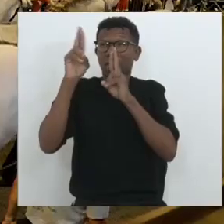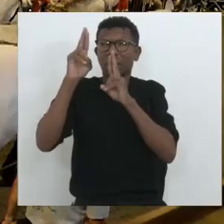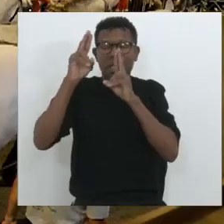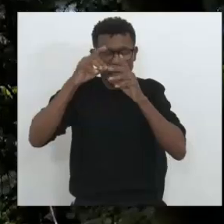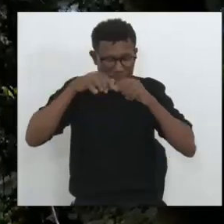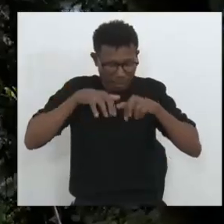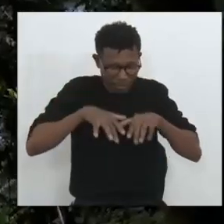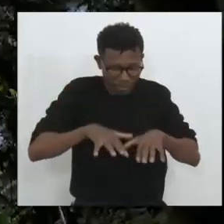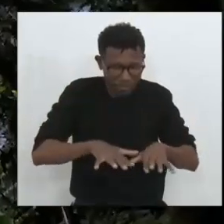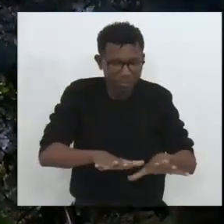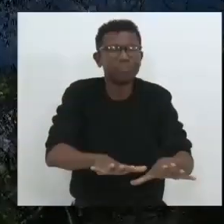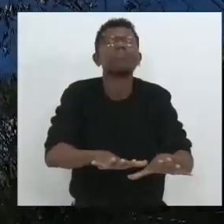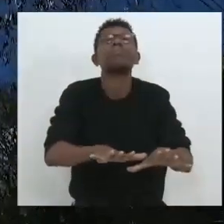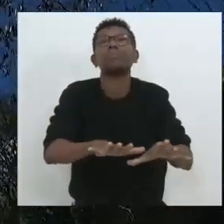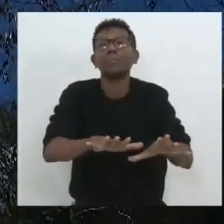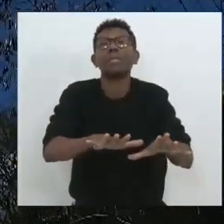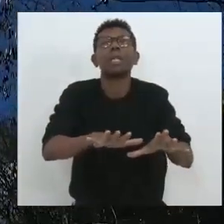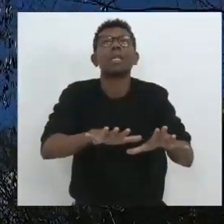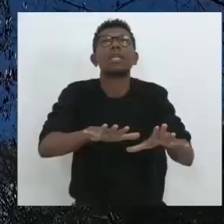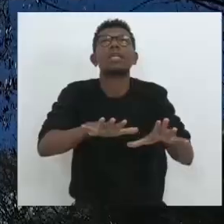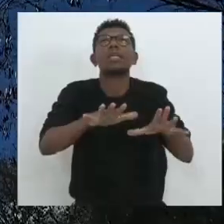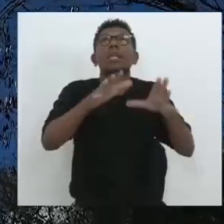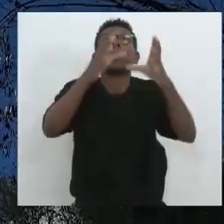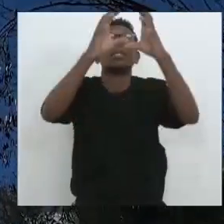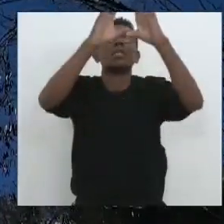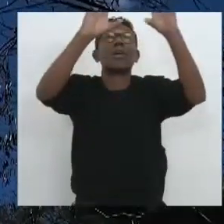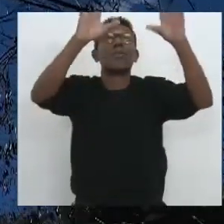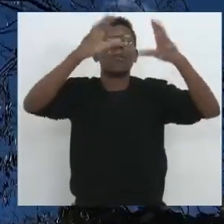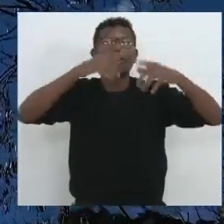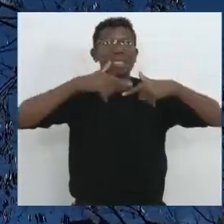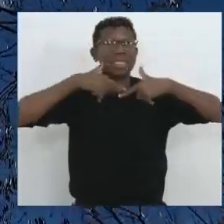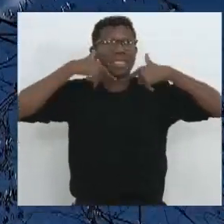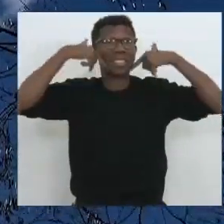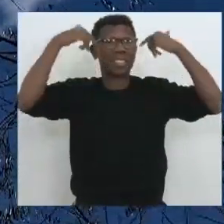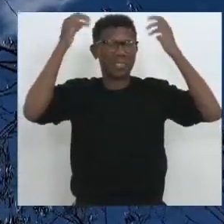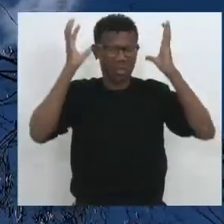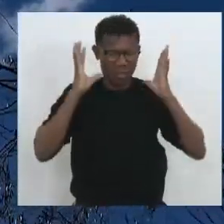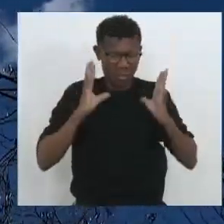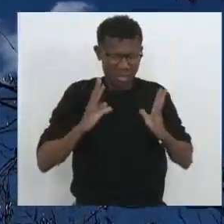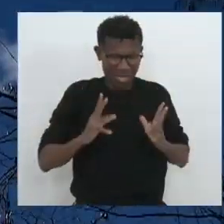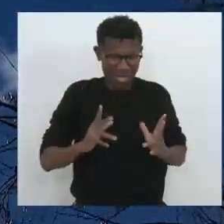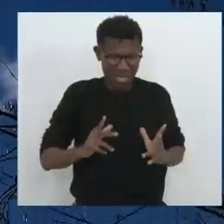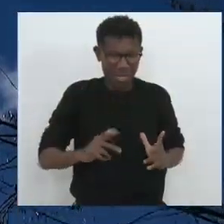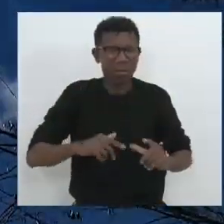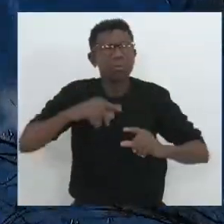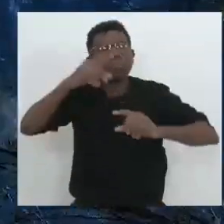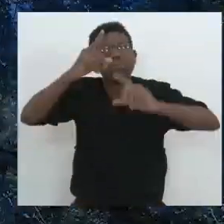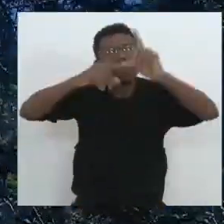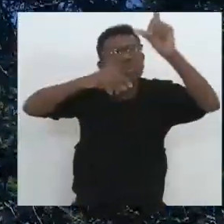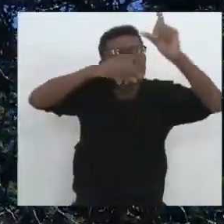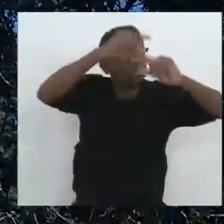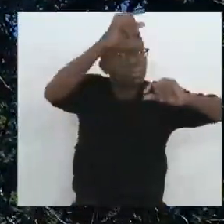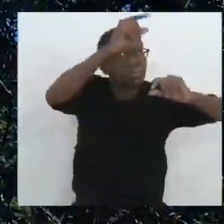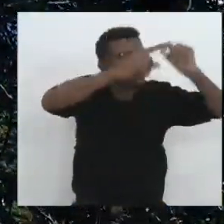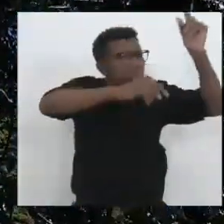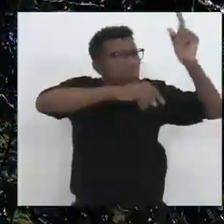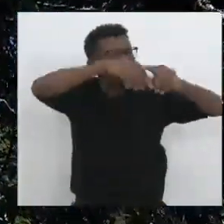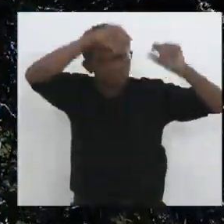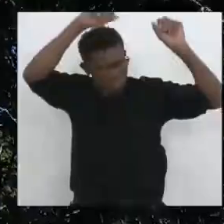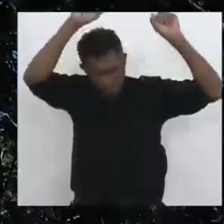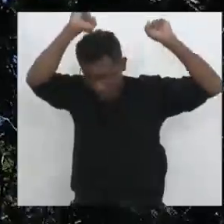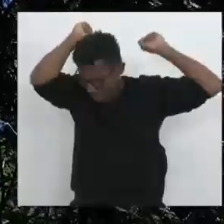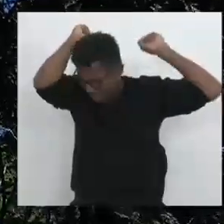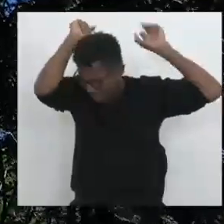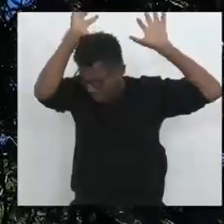esperança a terra desce sem te o Formoso céu rison Liv a imagem do